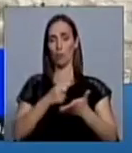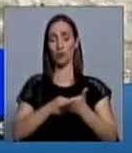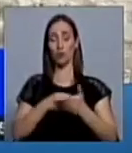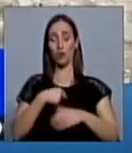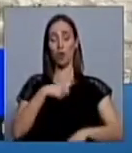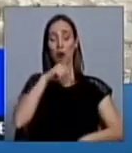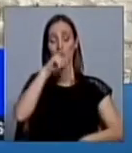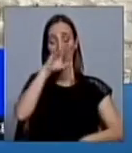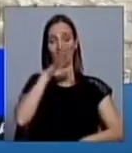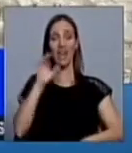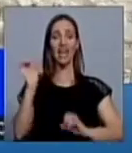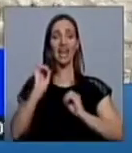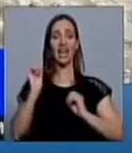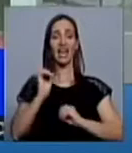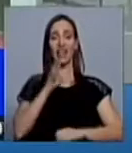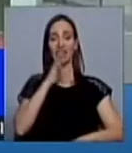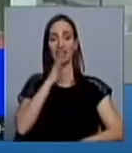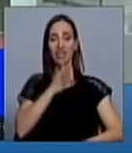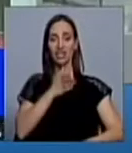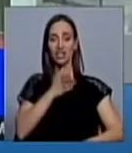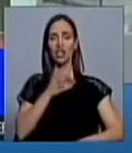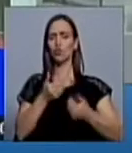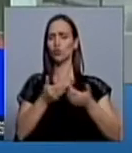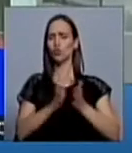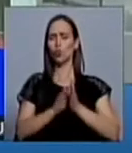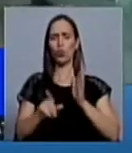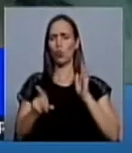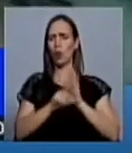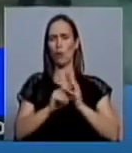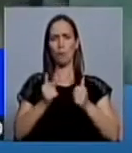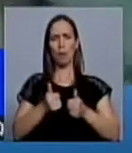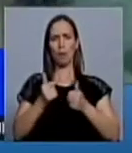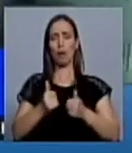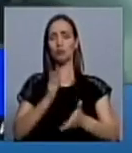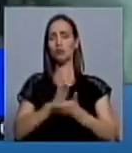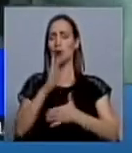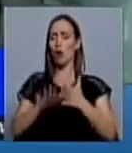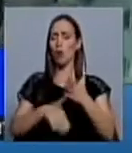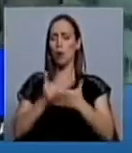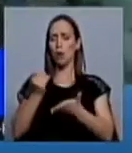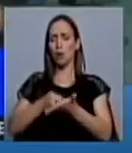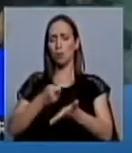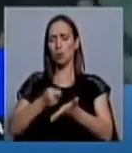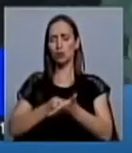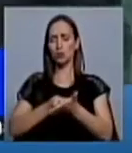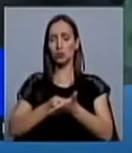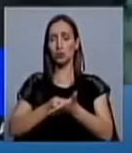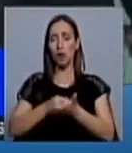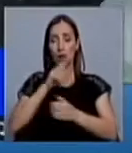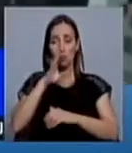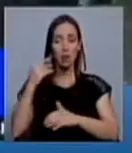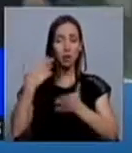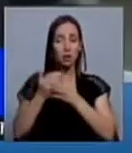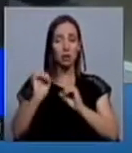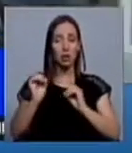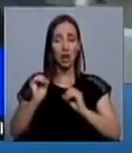vindo alguém dizer que isto é tudo legal, é só uma questão de planeamento fiscal, quando geralmente é de fraude